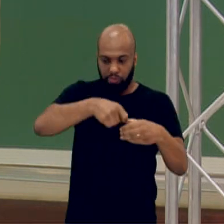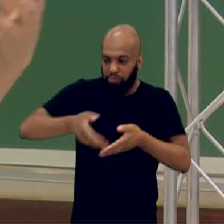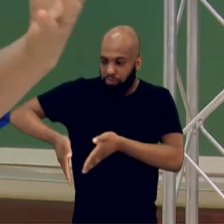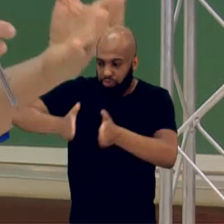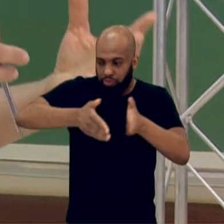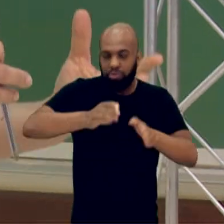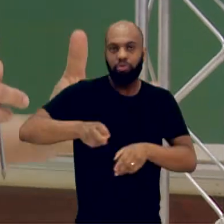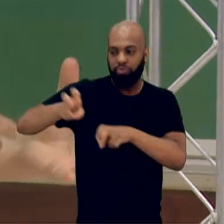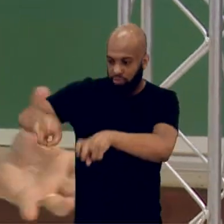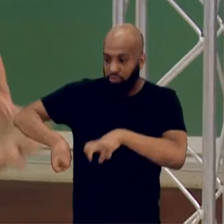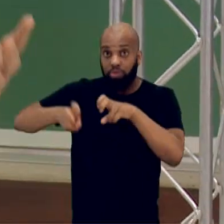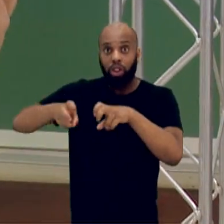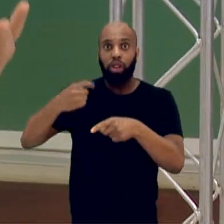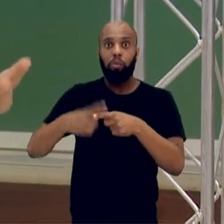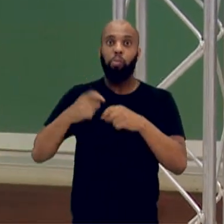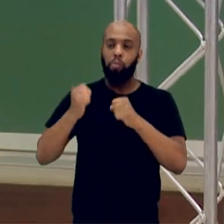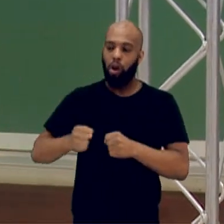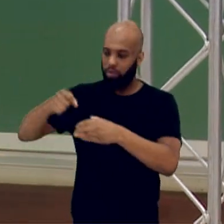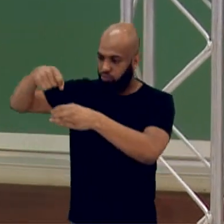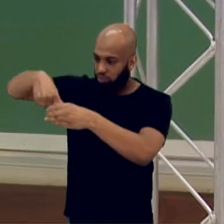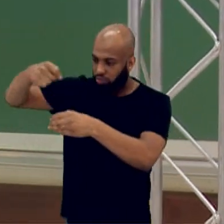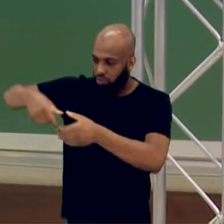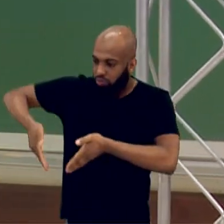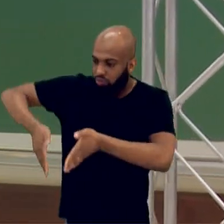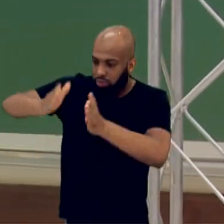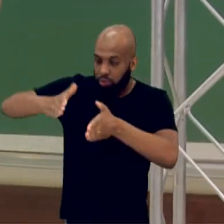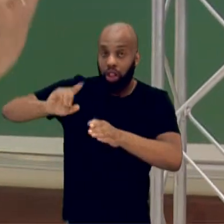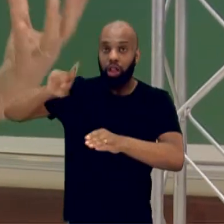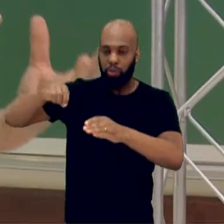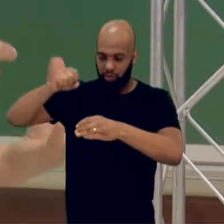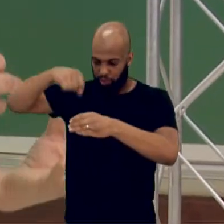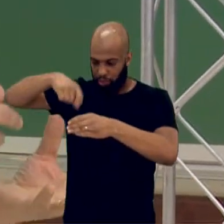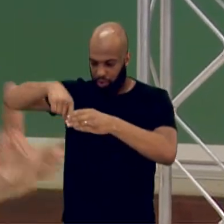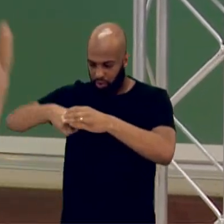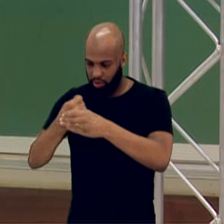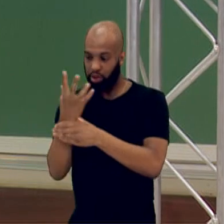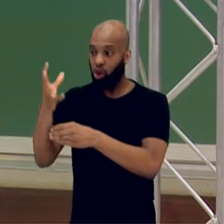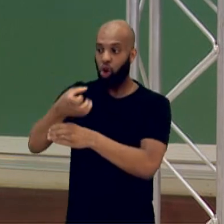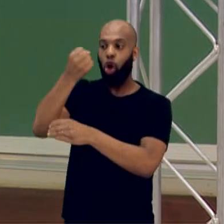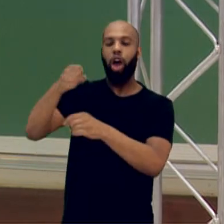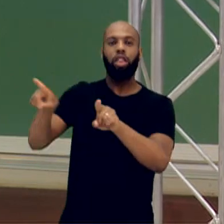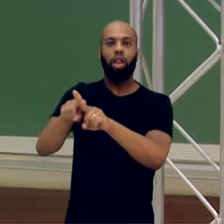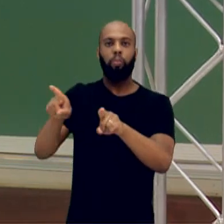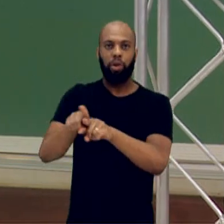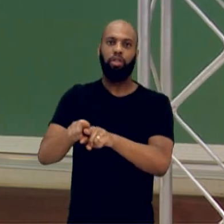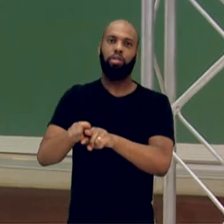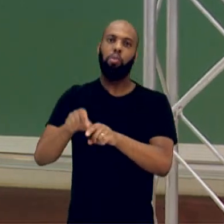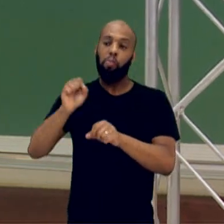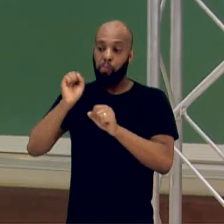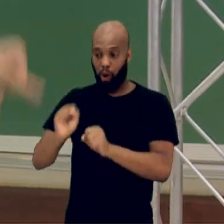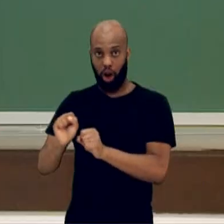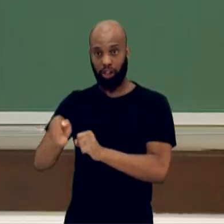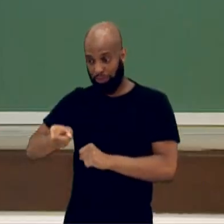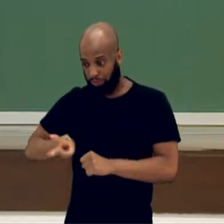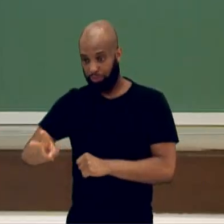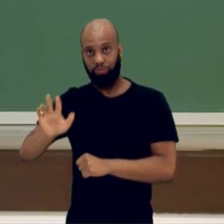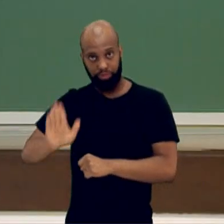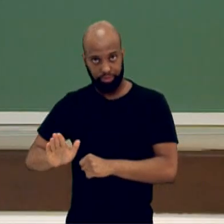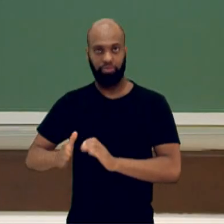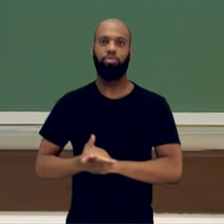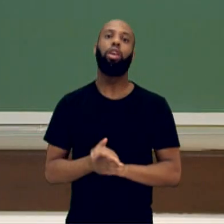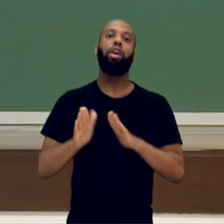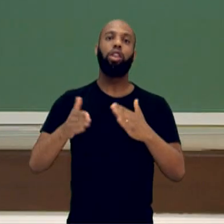agricultura, porque você pode plantar, cultivar, colher e no mesmo espaço plantar, cultivar, colher novamente.